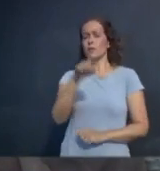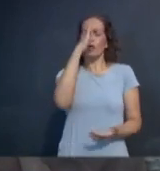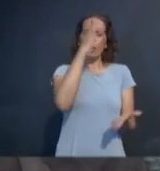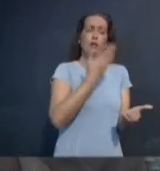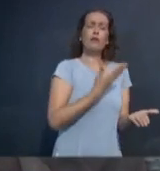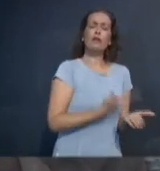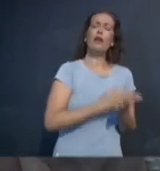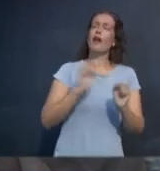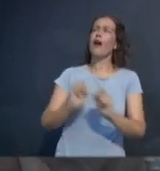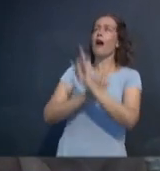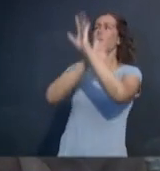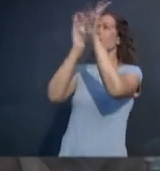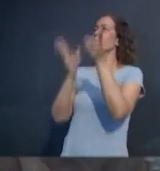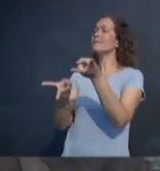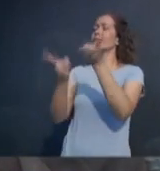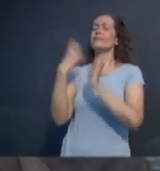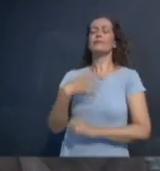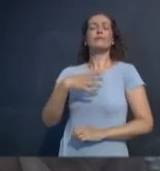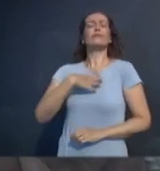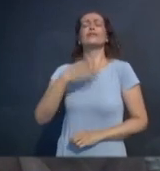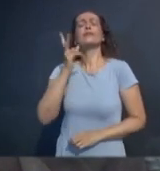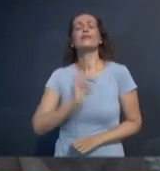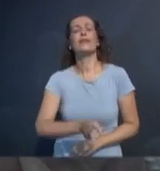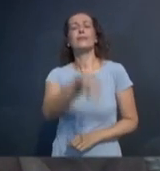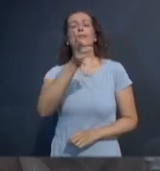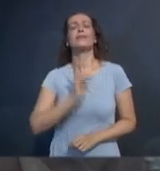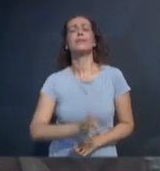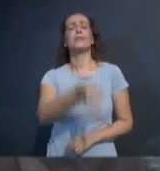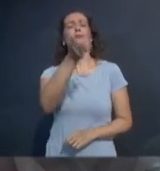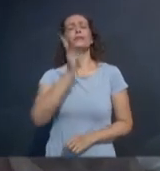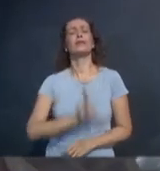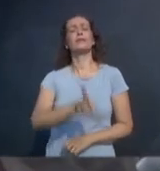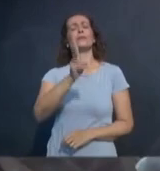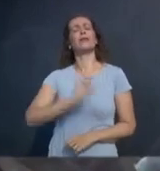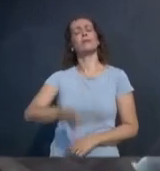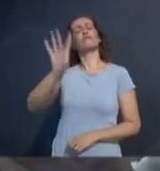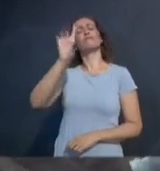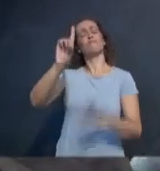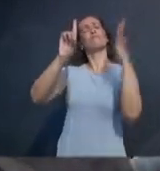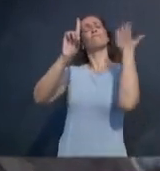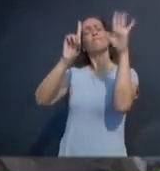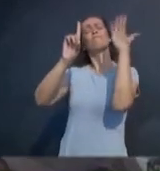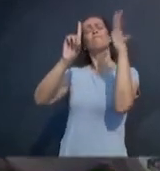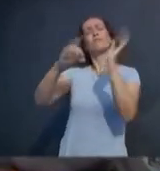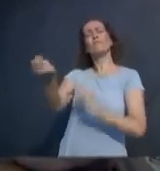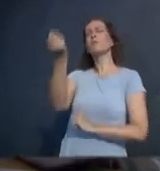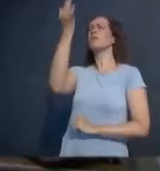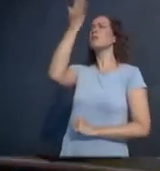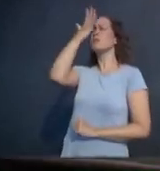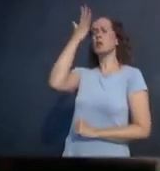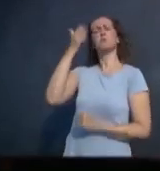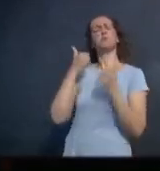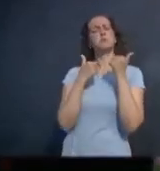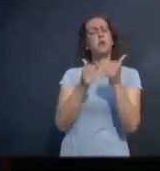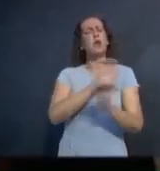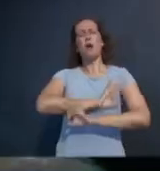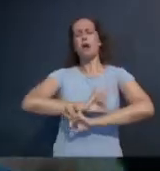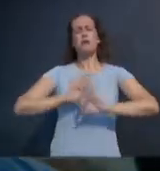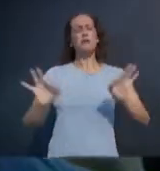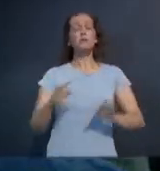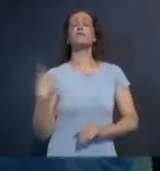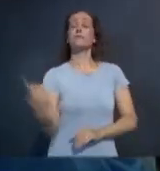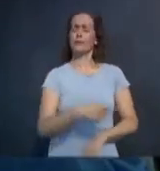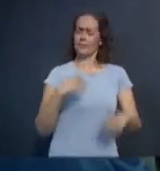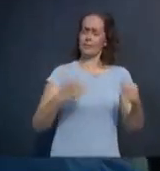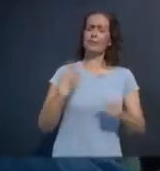constantemente, não de vez em quando. Você pode dar um aplauso ao Senhor por essa revelação? É assim que temos que